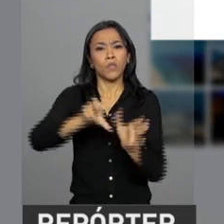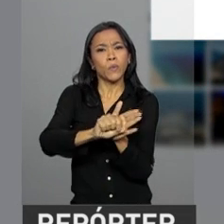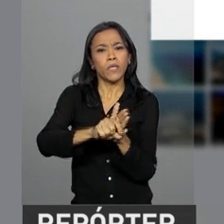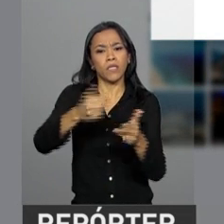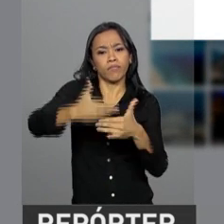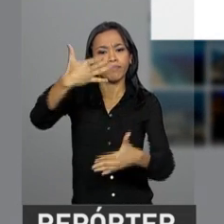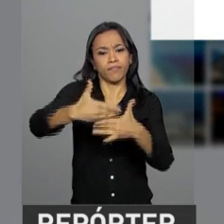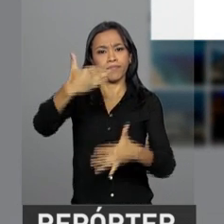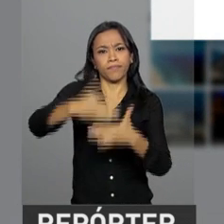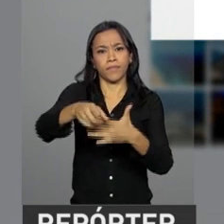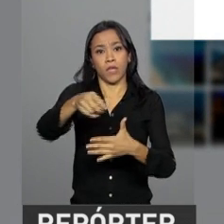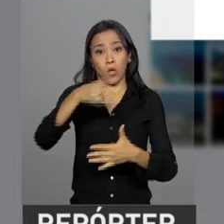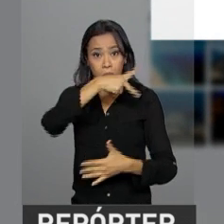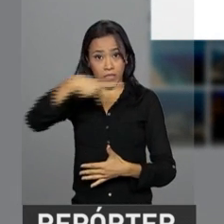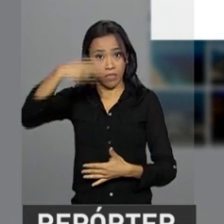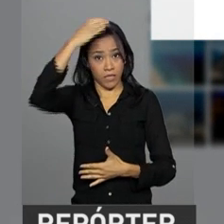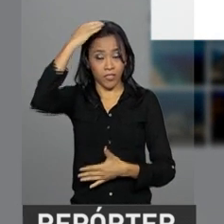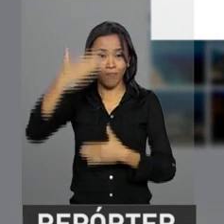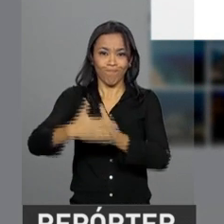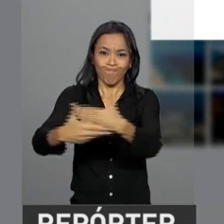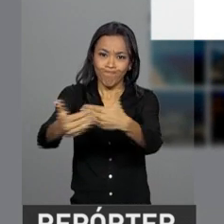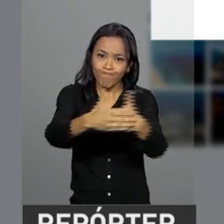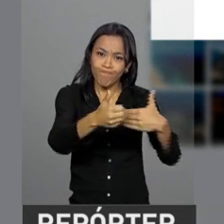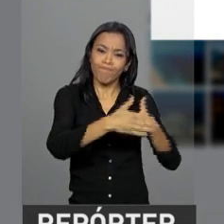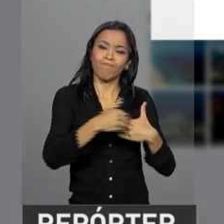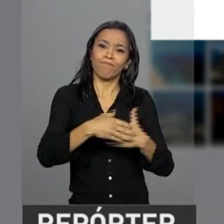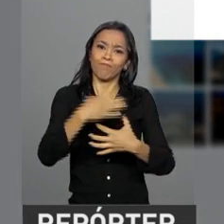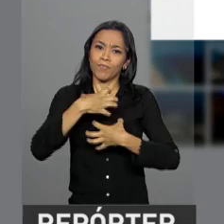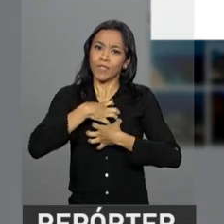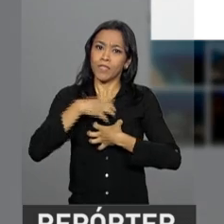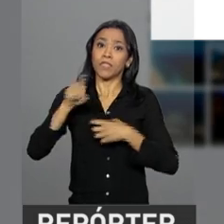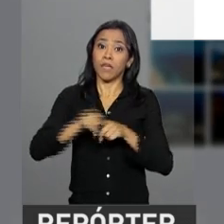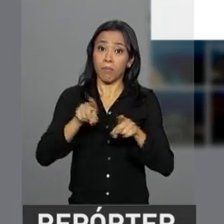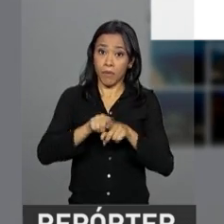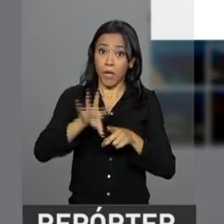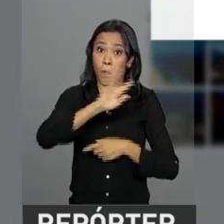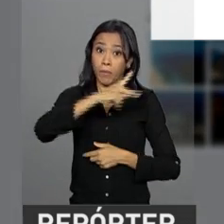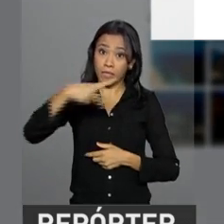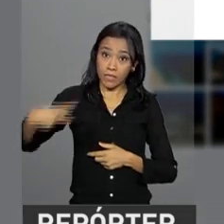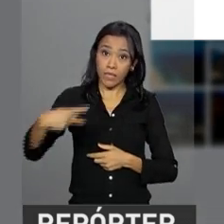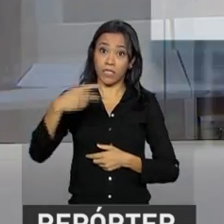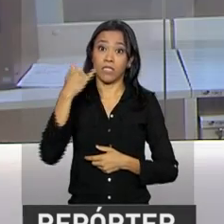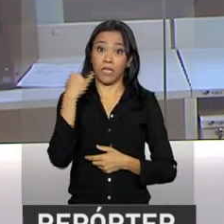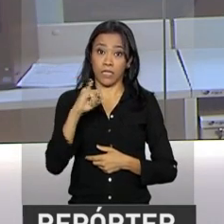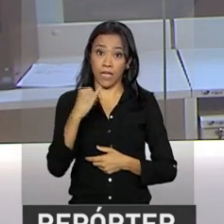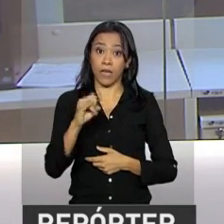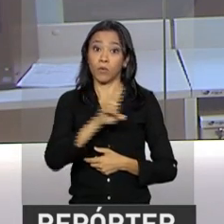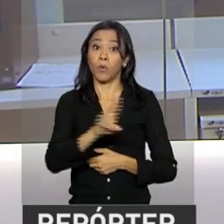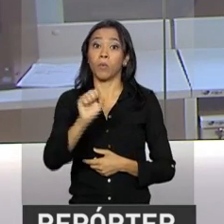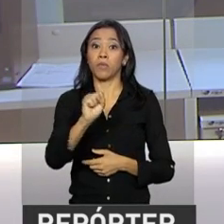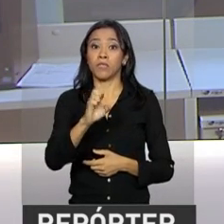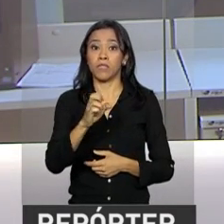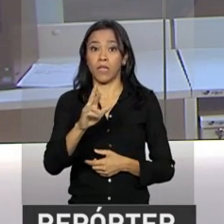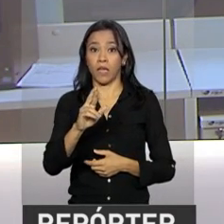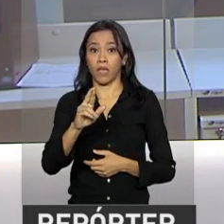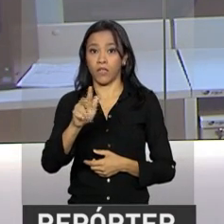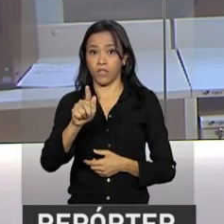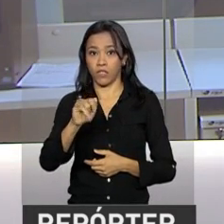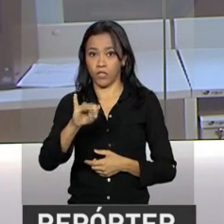Michel Temer enviou solidariedade ao povo italiano ao primeiro O Mateus é esse é o presidente italiano Sergio matar ela